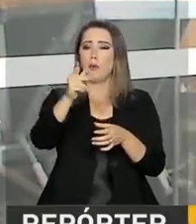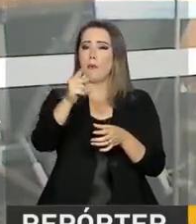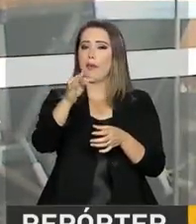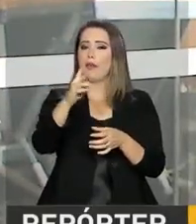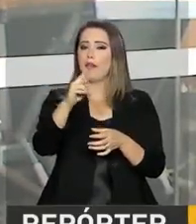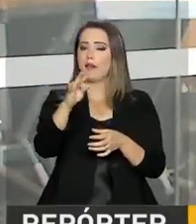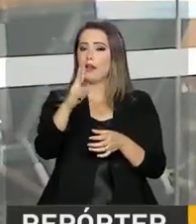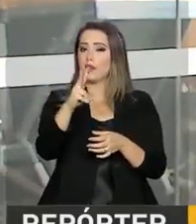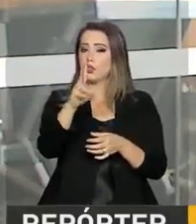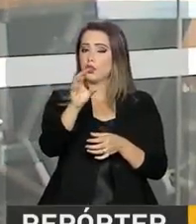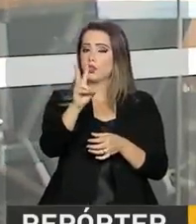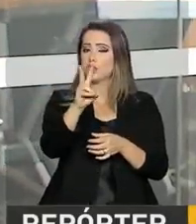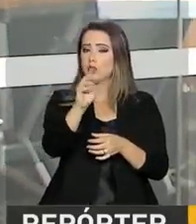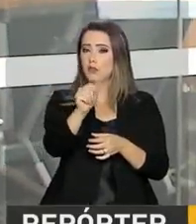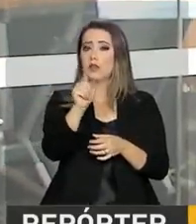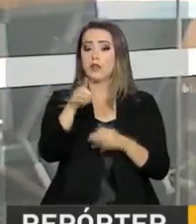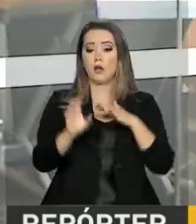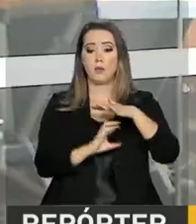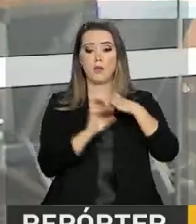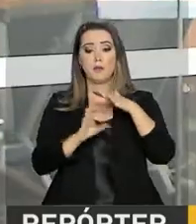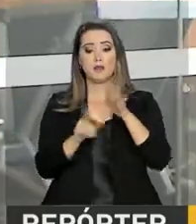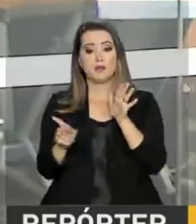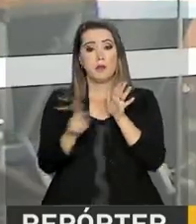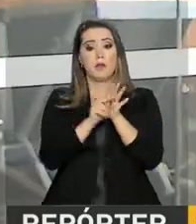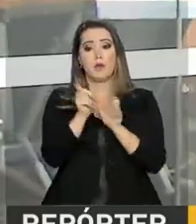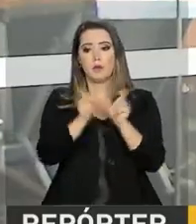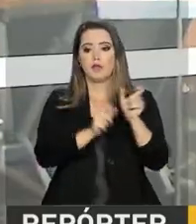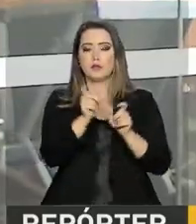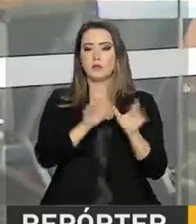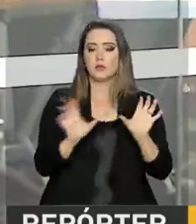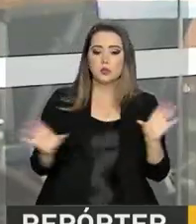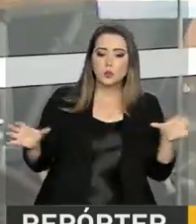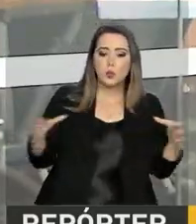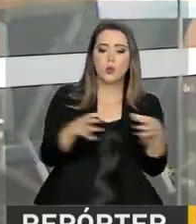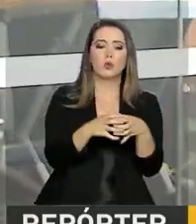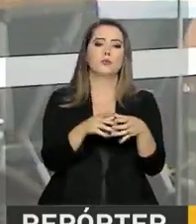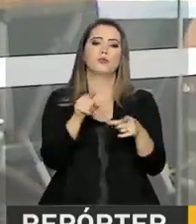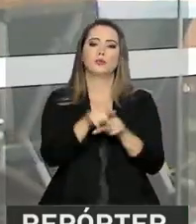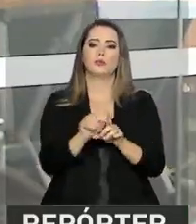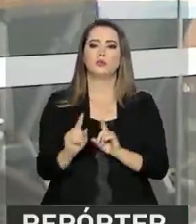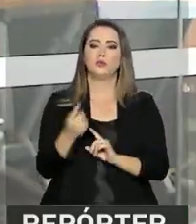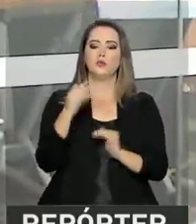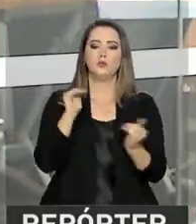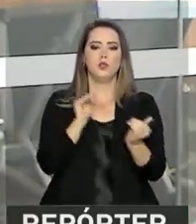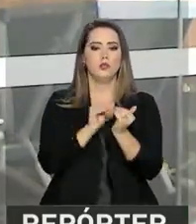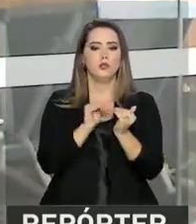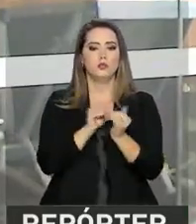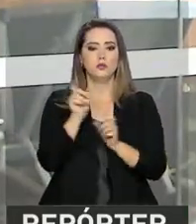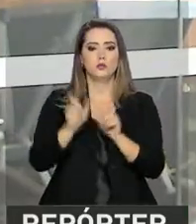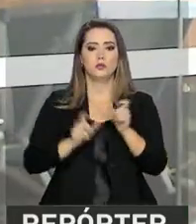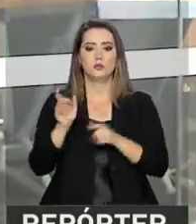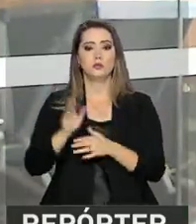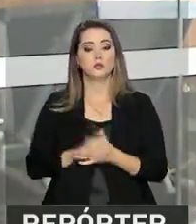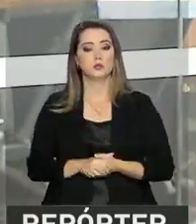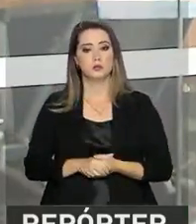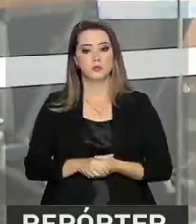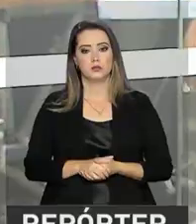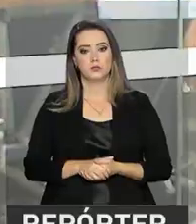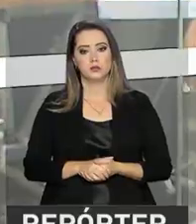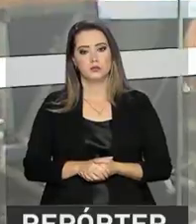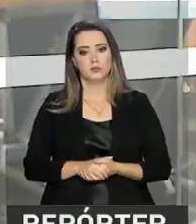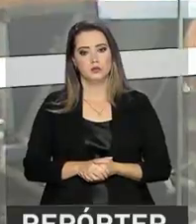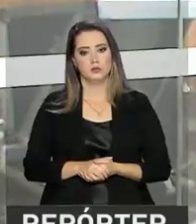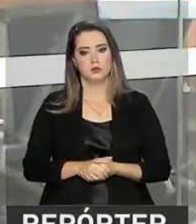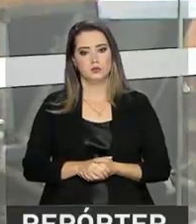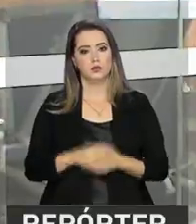sociedade das pessoas ea empresa coletiva que mas se para cumprir o objetivo de atender às pessoas é